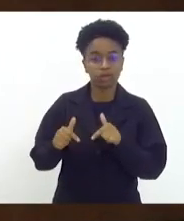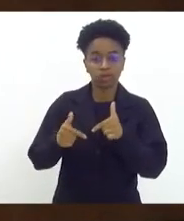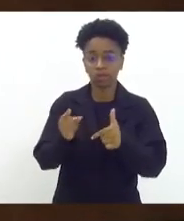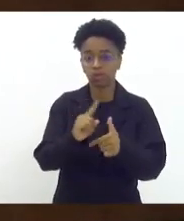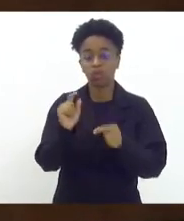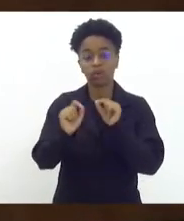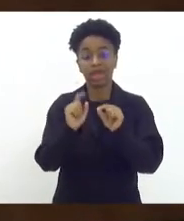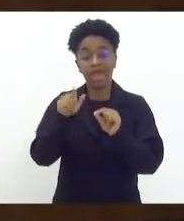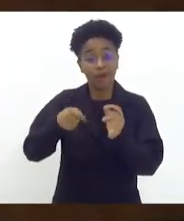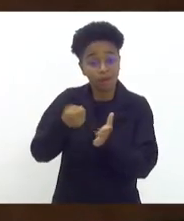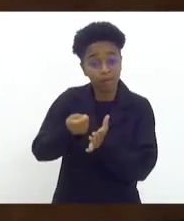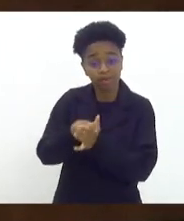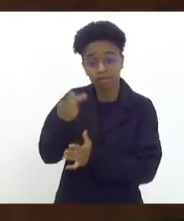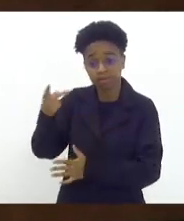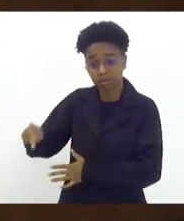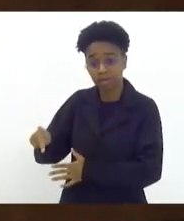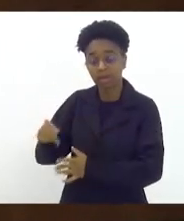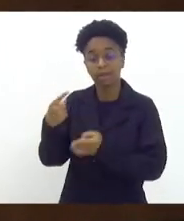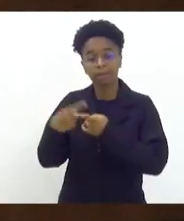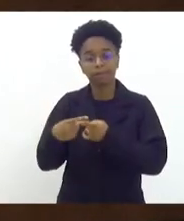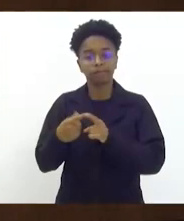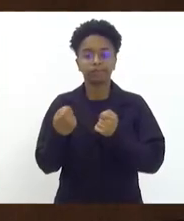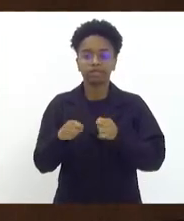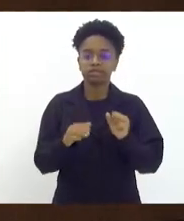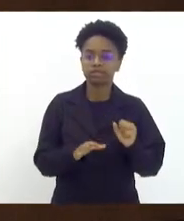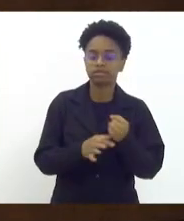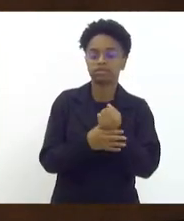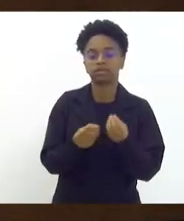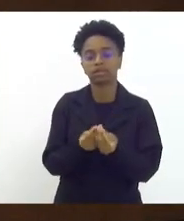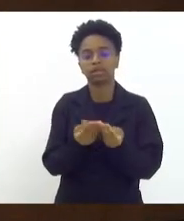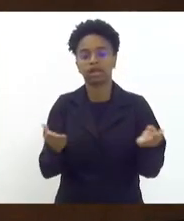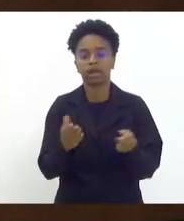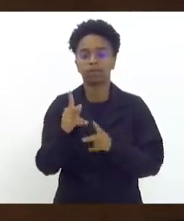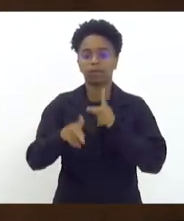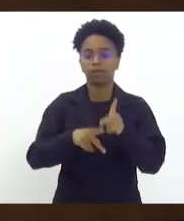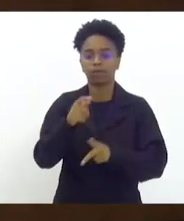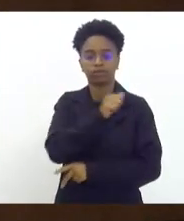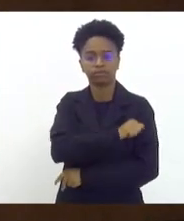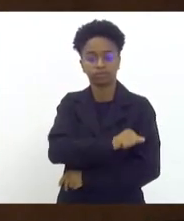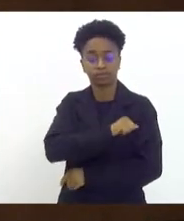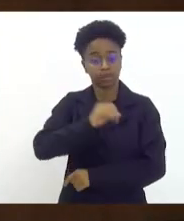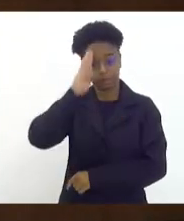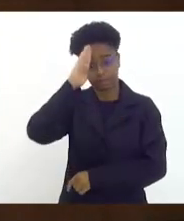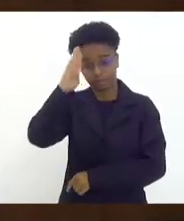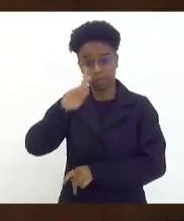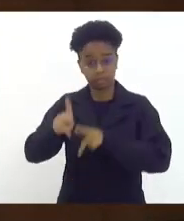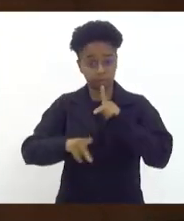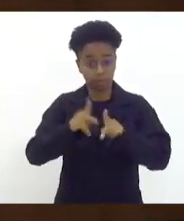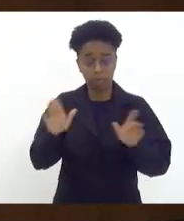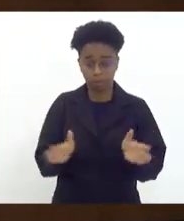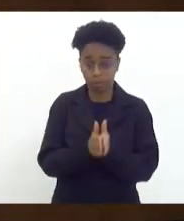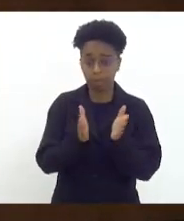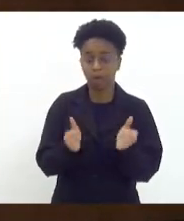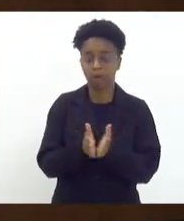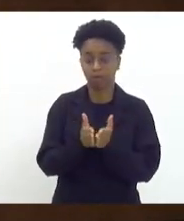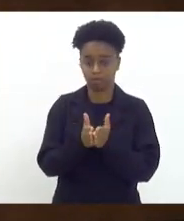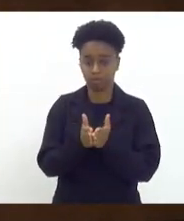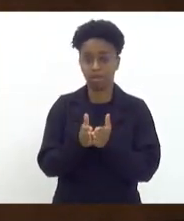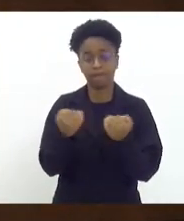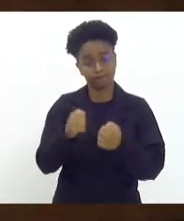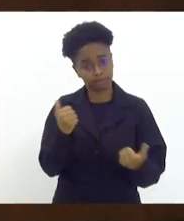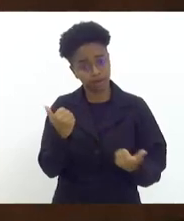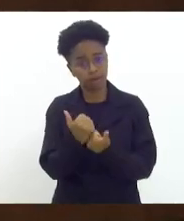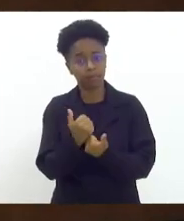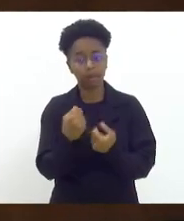obrigação assegurar a população do estado do Rio de Janeiro em especial população pobre que